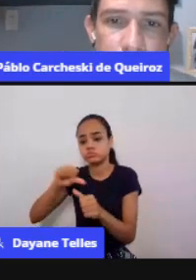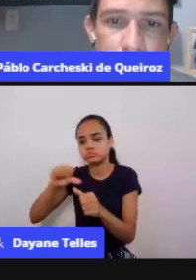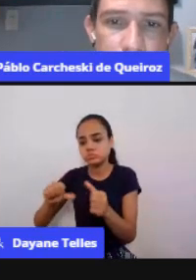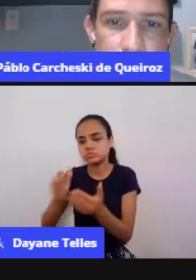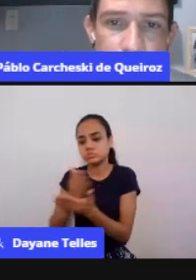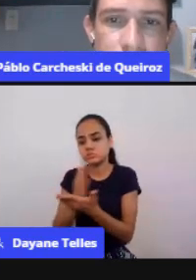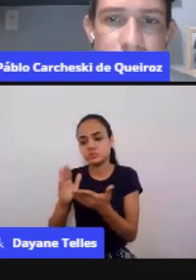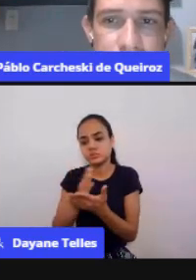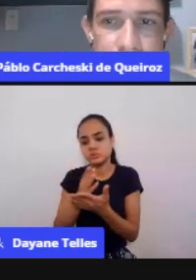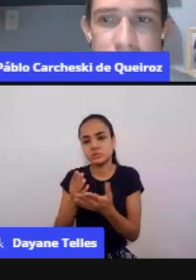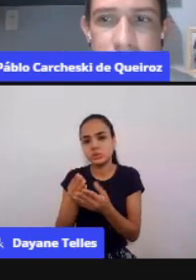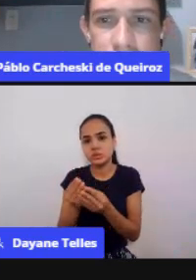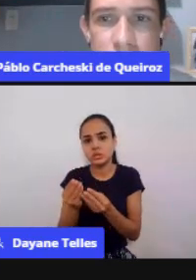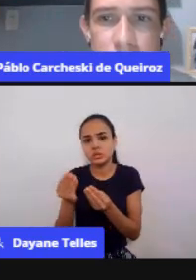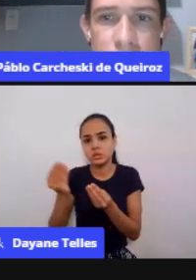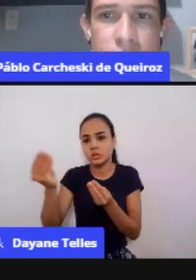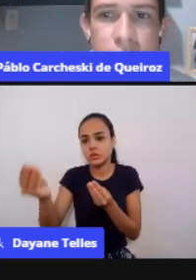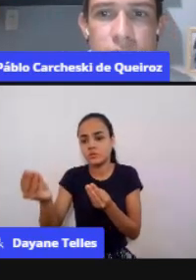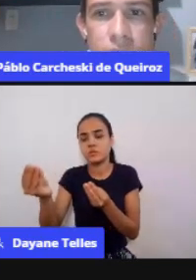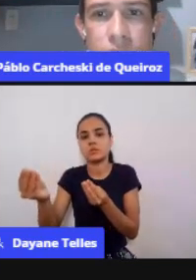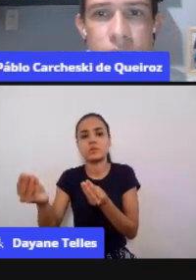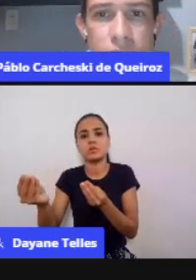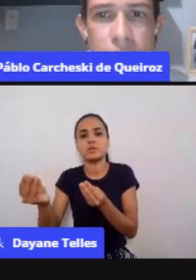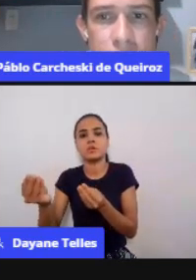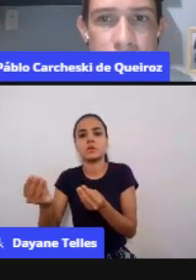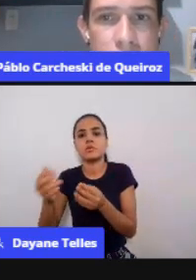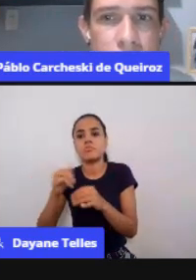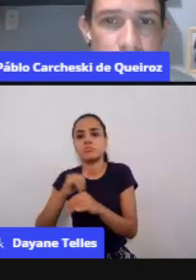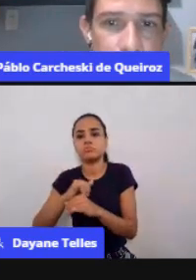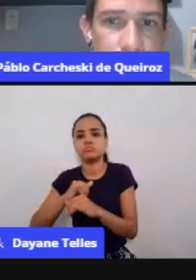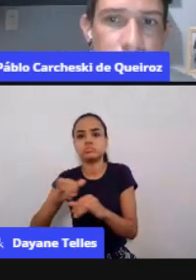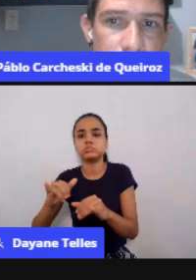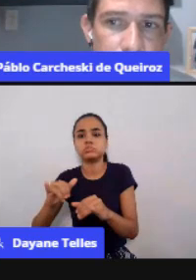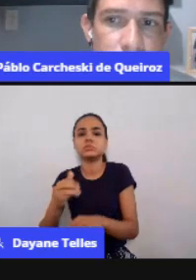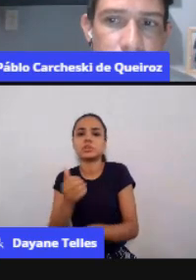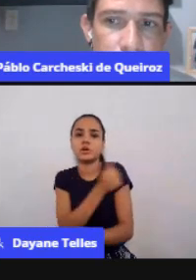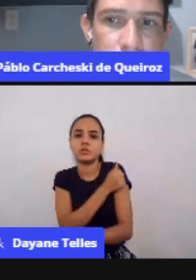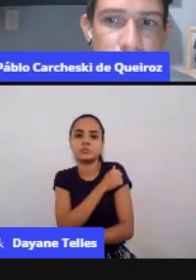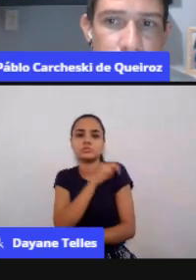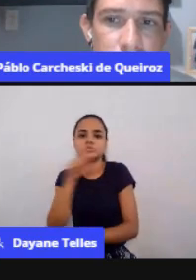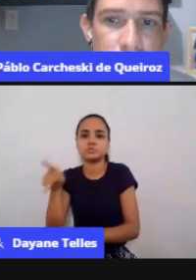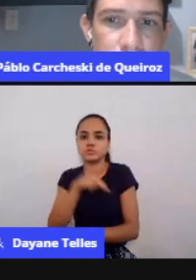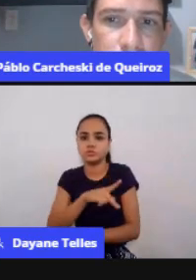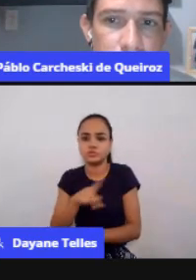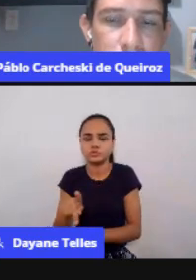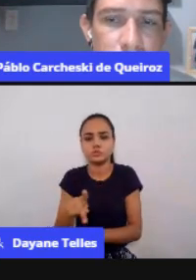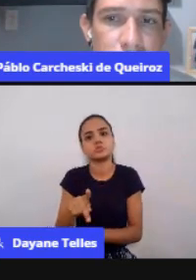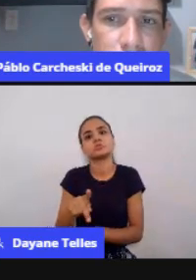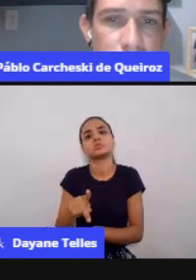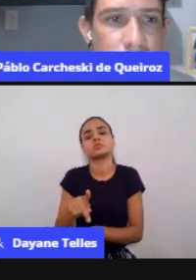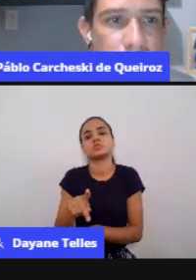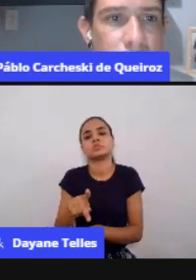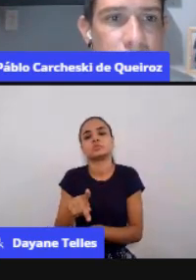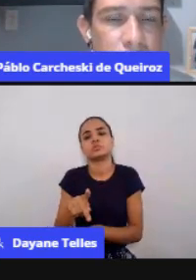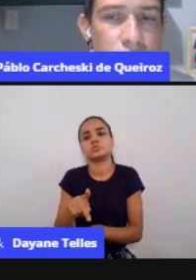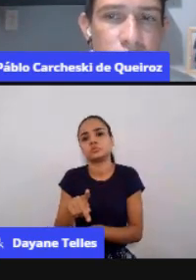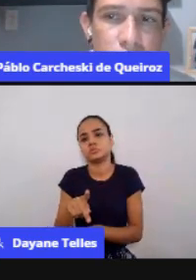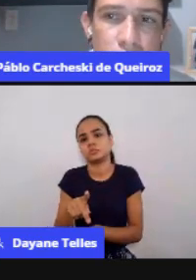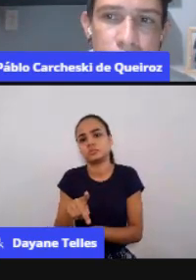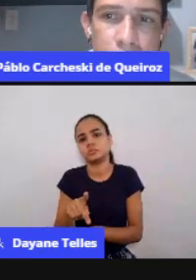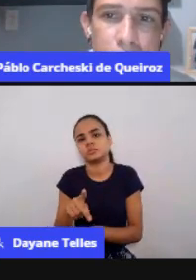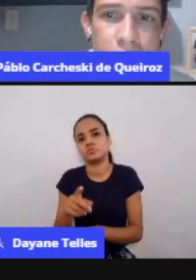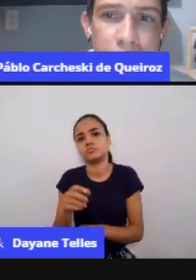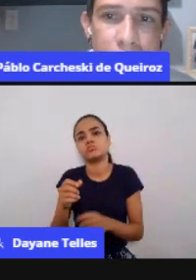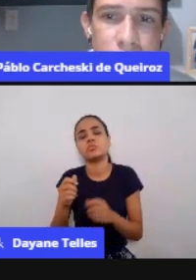necessidade de fazer alteração? Era realmente preciso? O que nós podemos discutir a respeito disso, para além dessa habilidade?